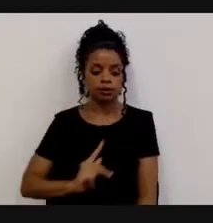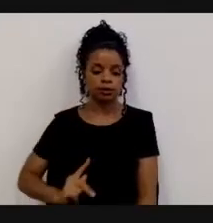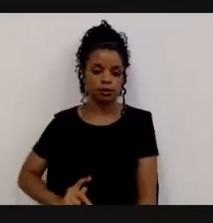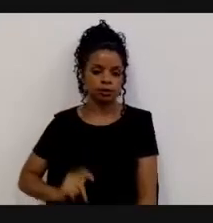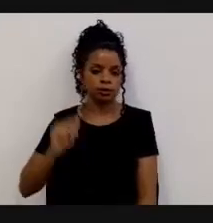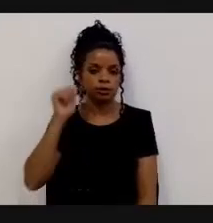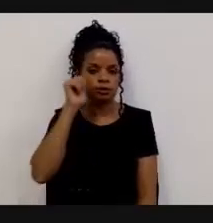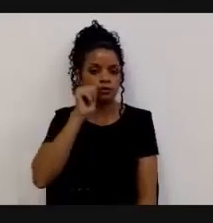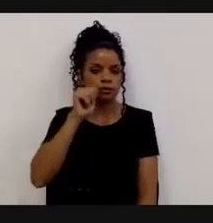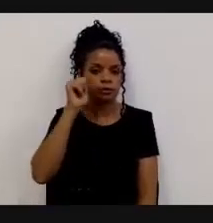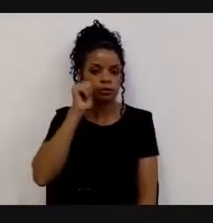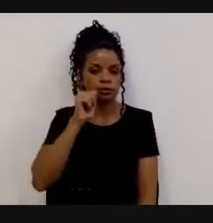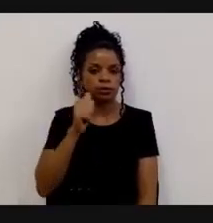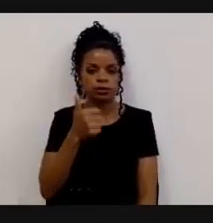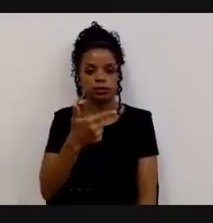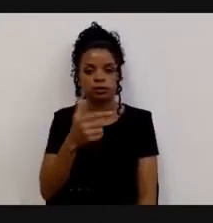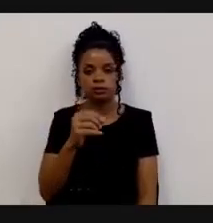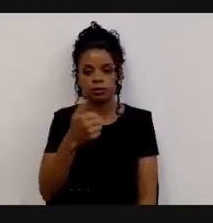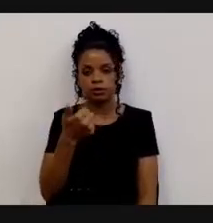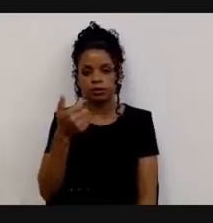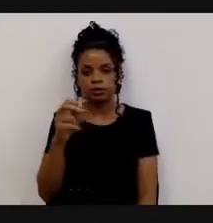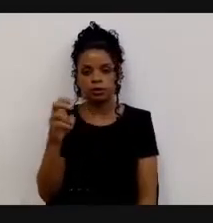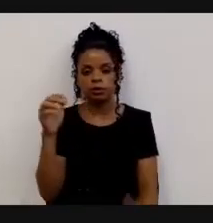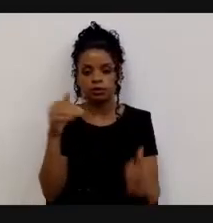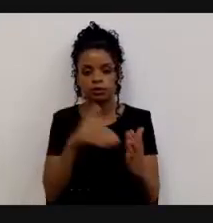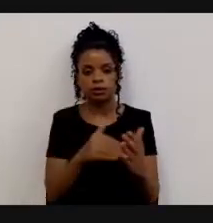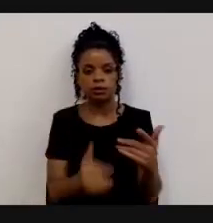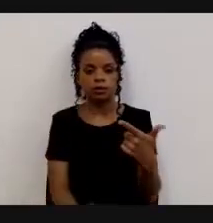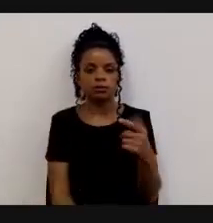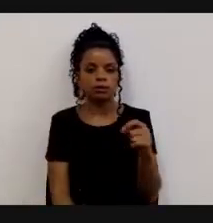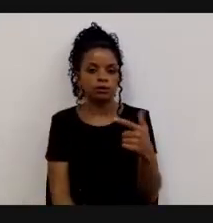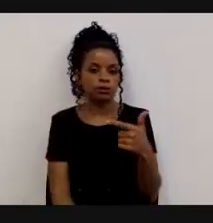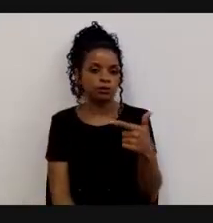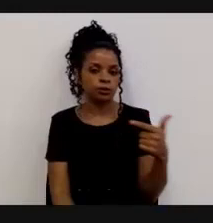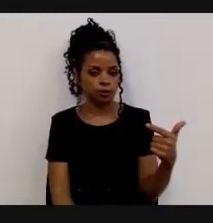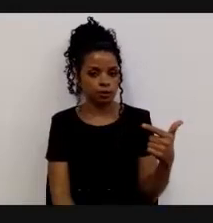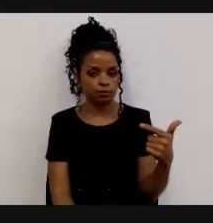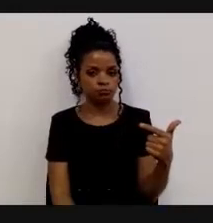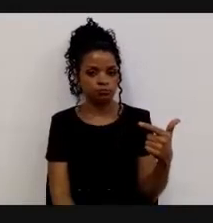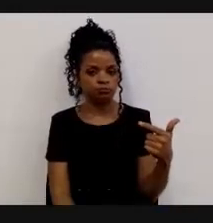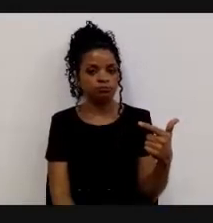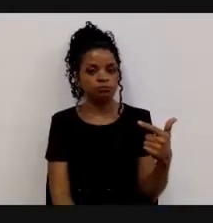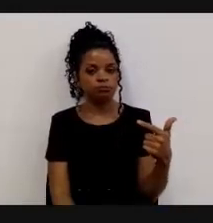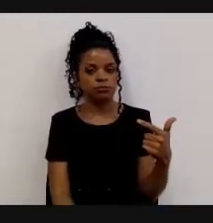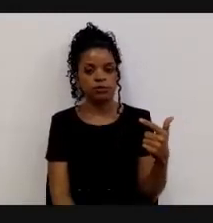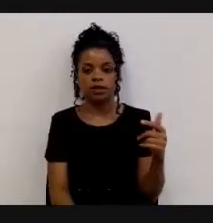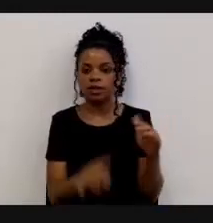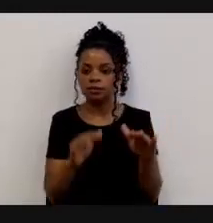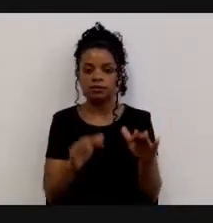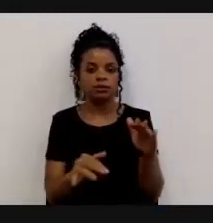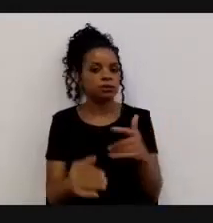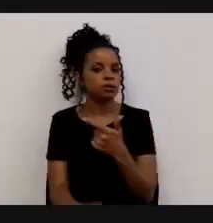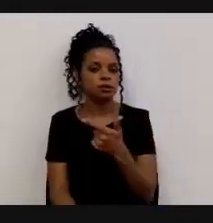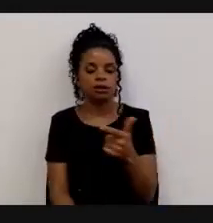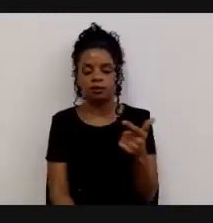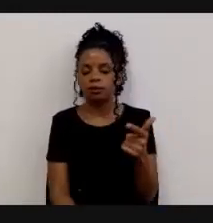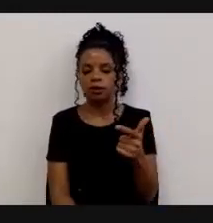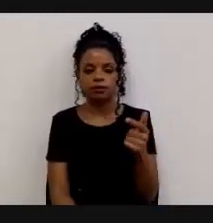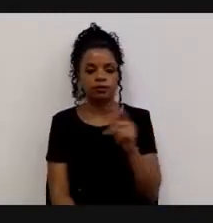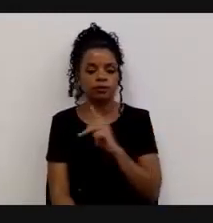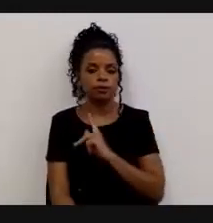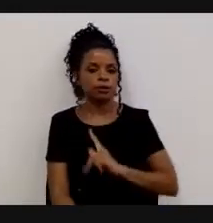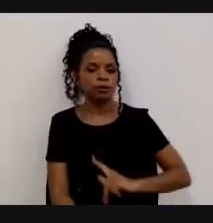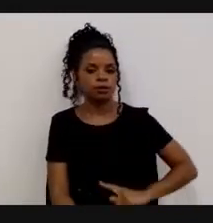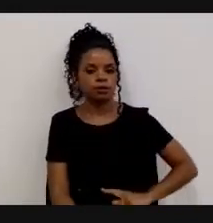a 2022. E em alguns casos não teve presidência feminina, então a